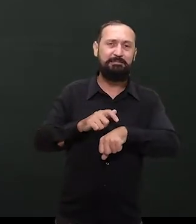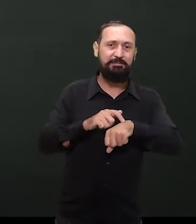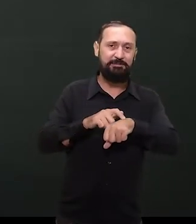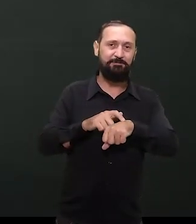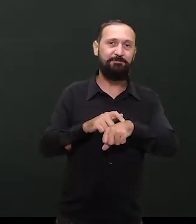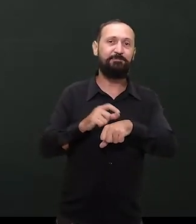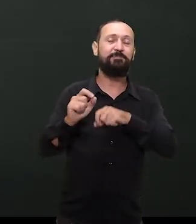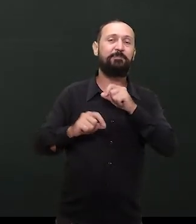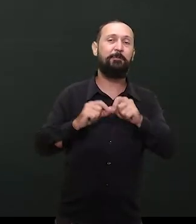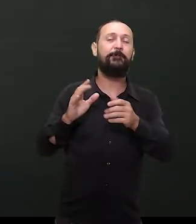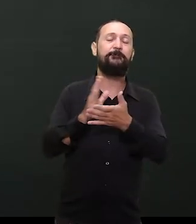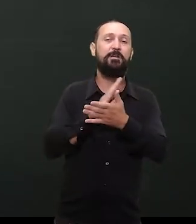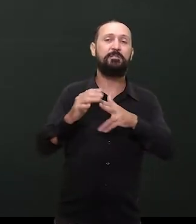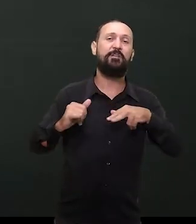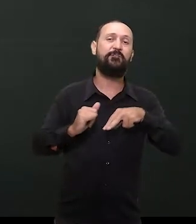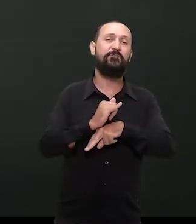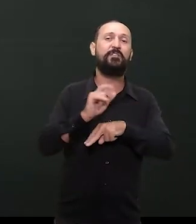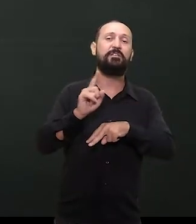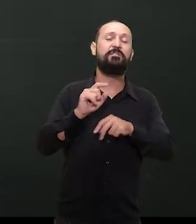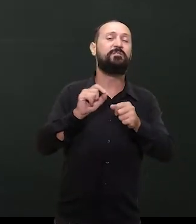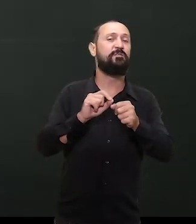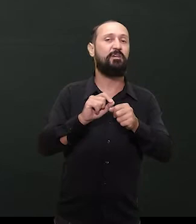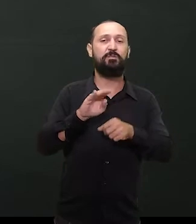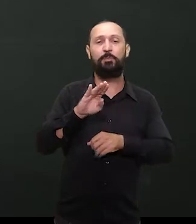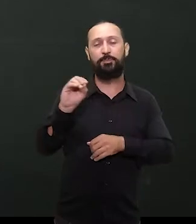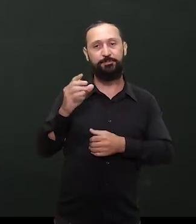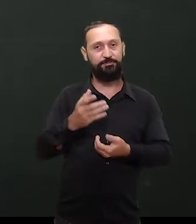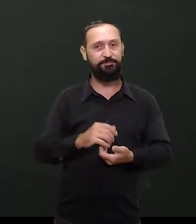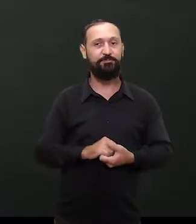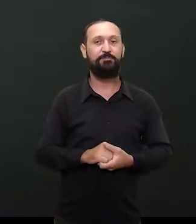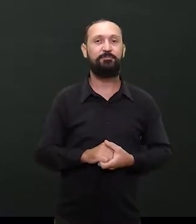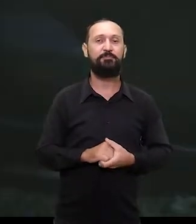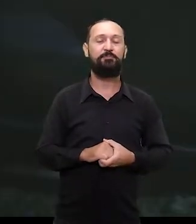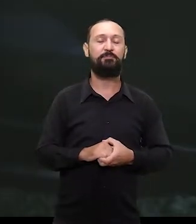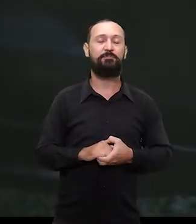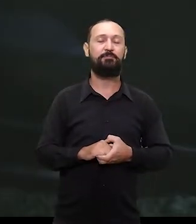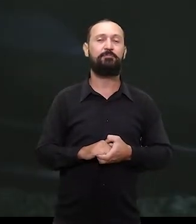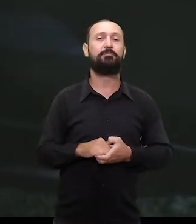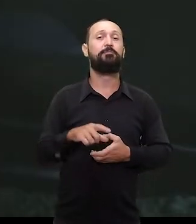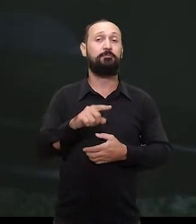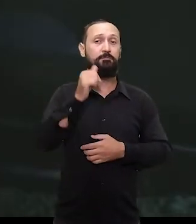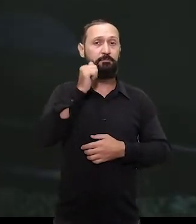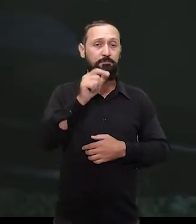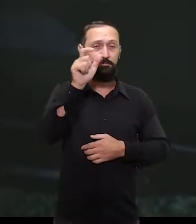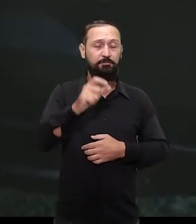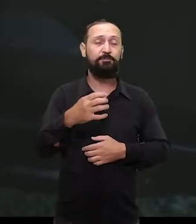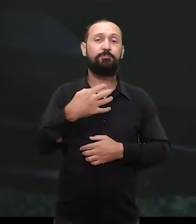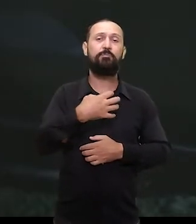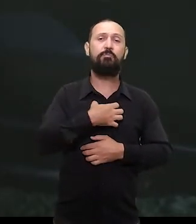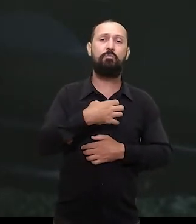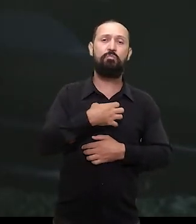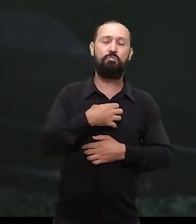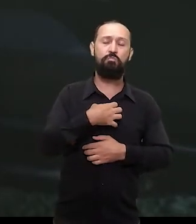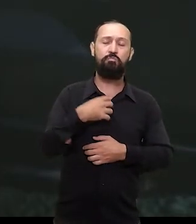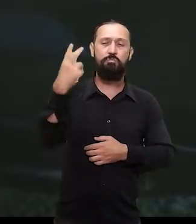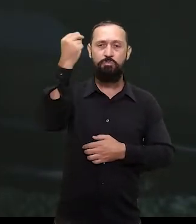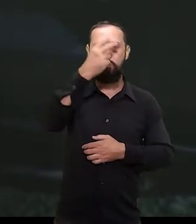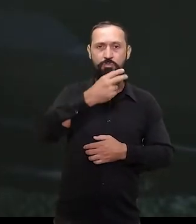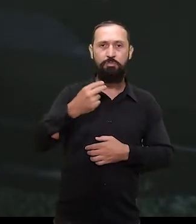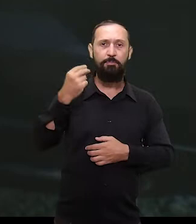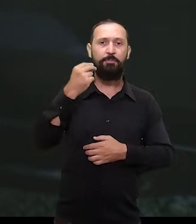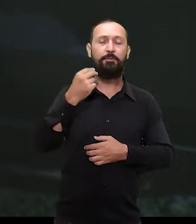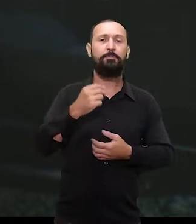que também leva as vítimas não a registrar essa ocorrência e Doutora a mulher que se sentir